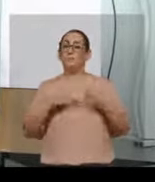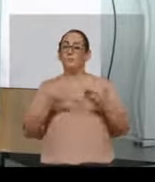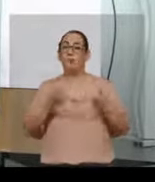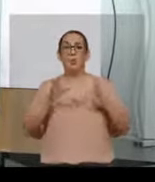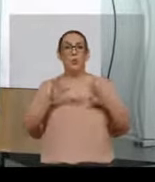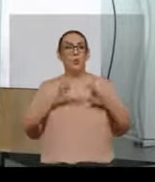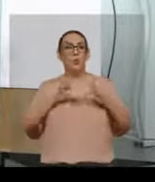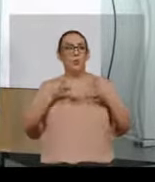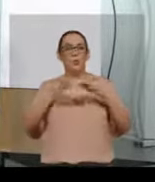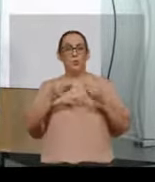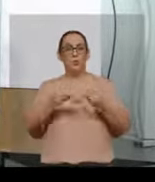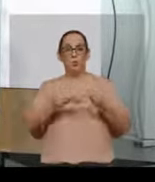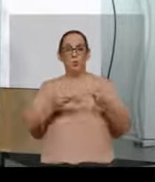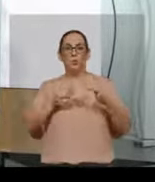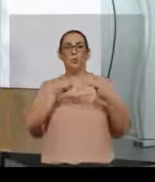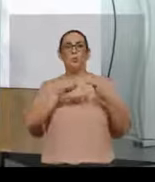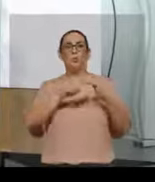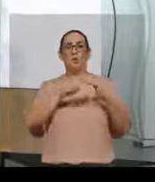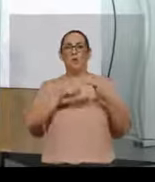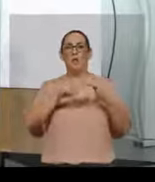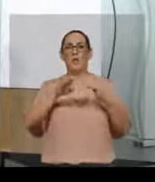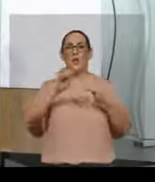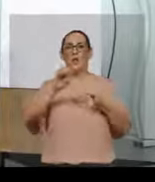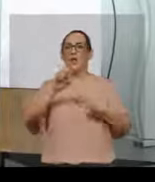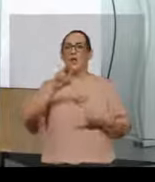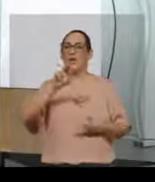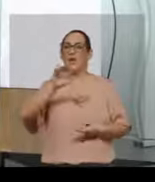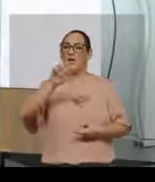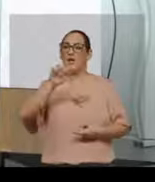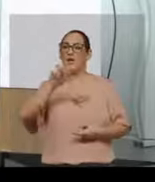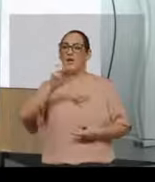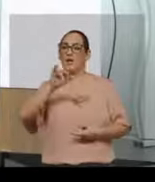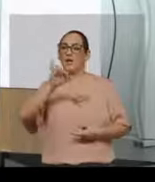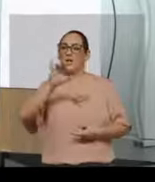seres eucariontes,